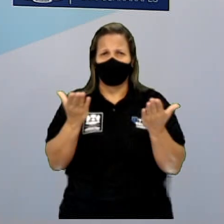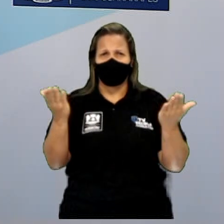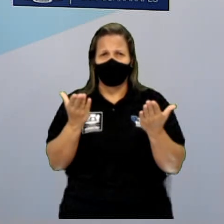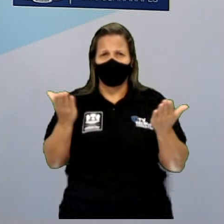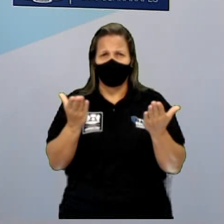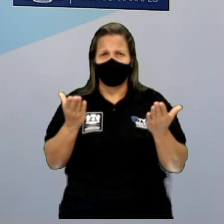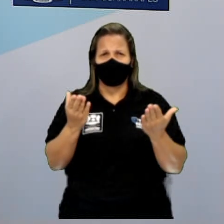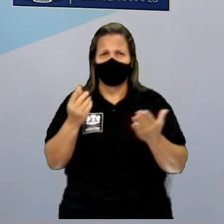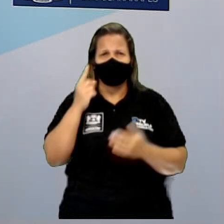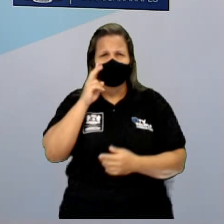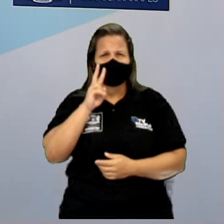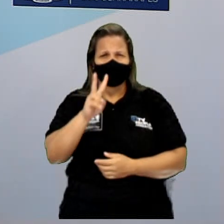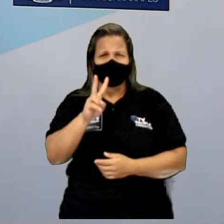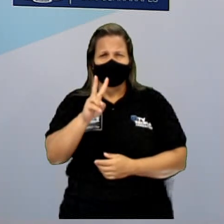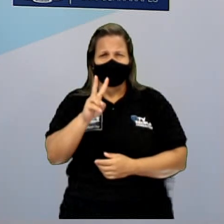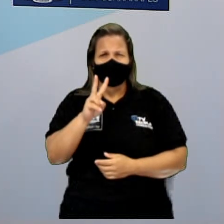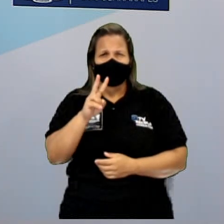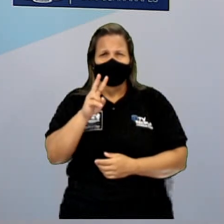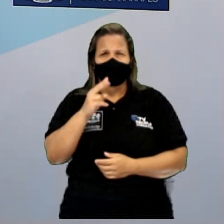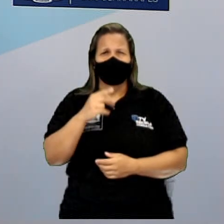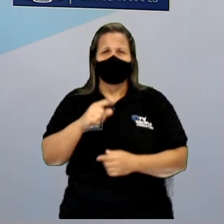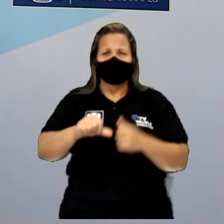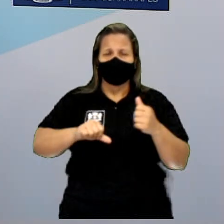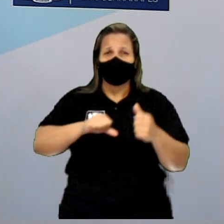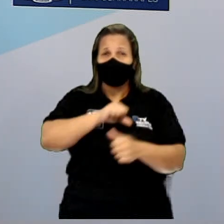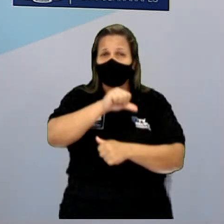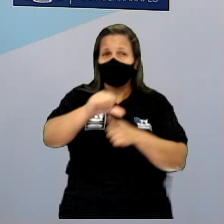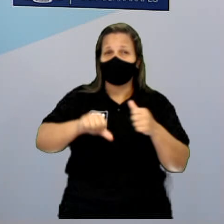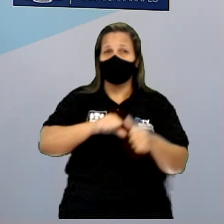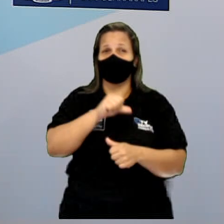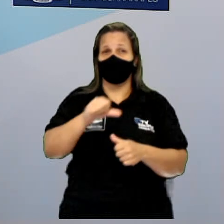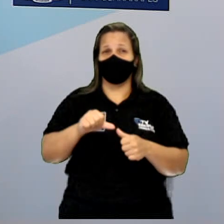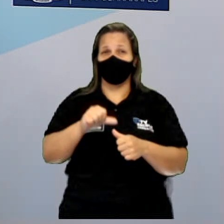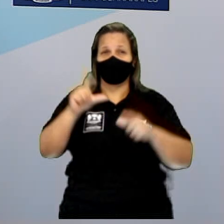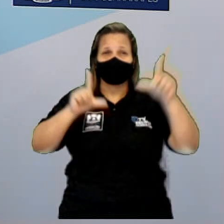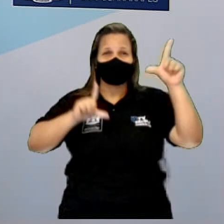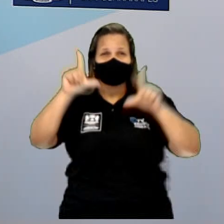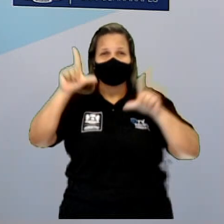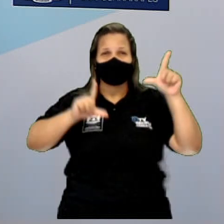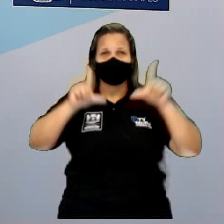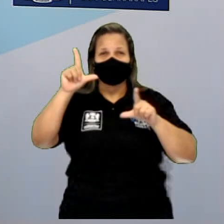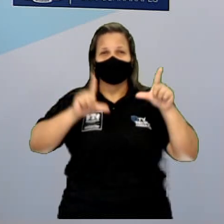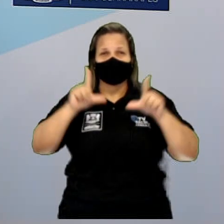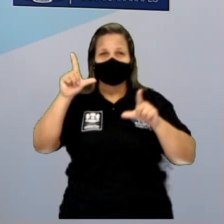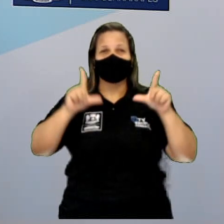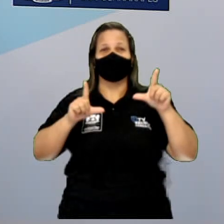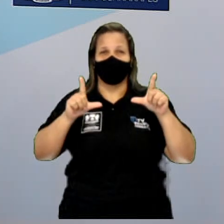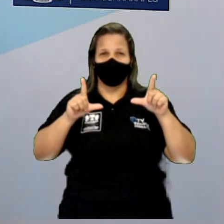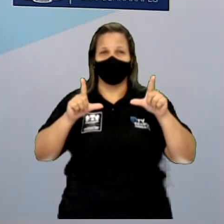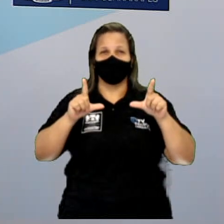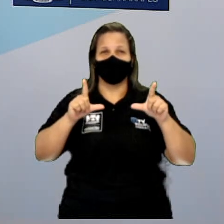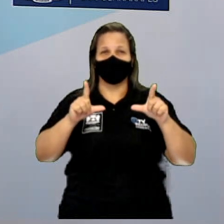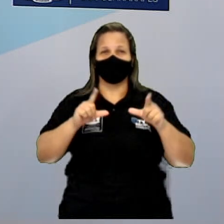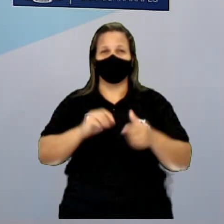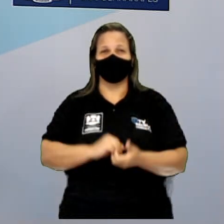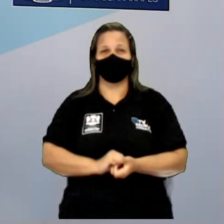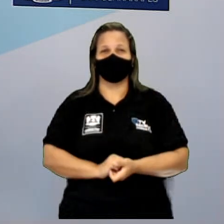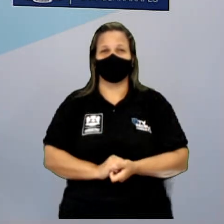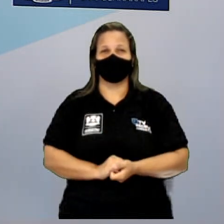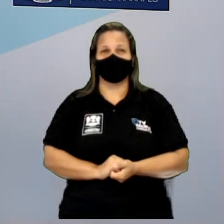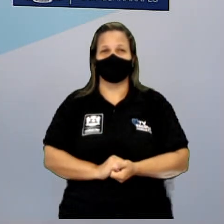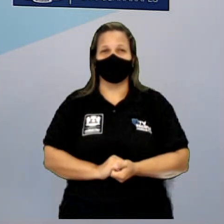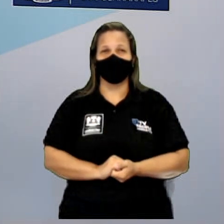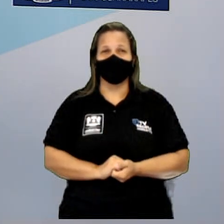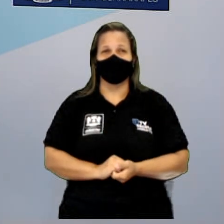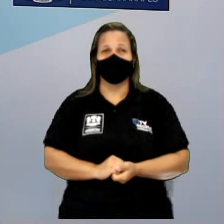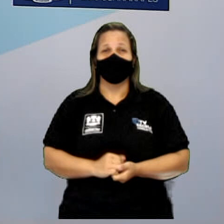mão direita, mas como a gente está de frente, você está vendo a mão esquerda, para a sua mão esquerda. Então,